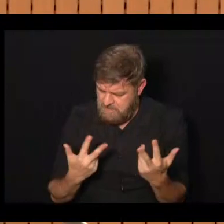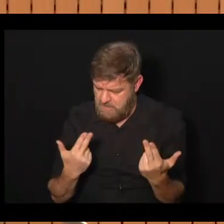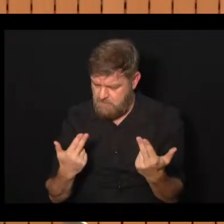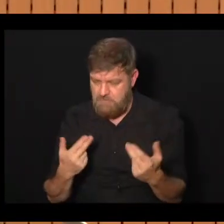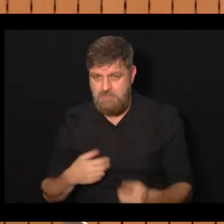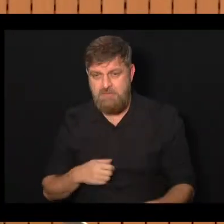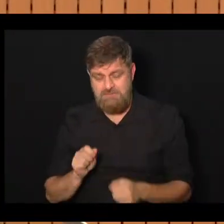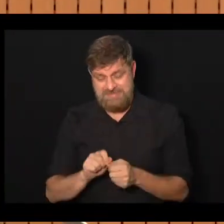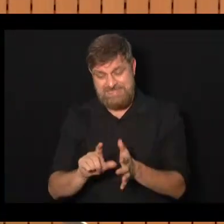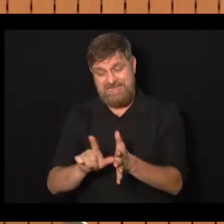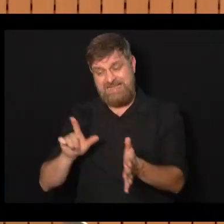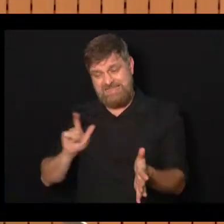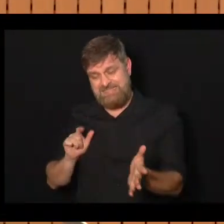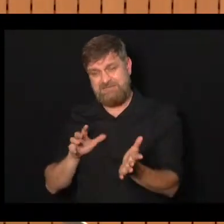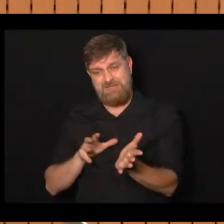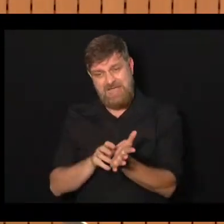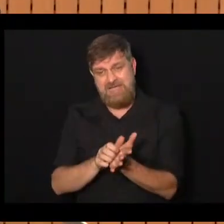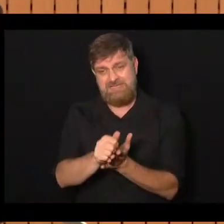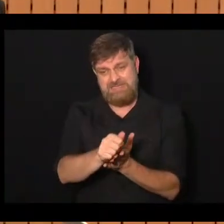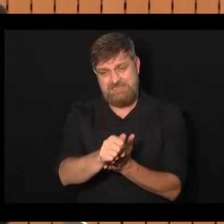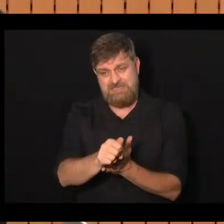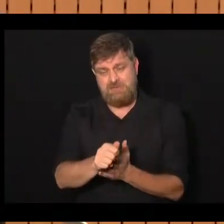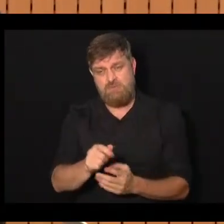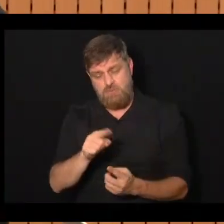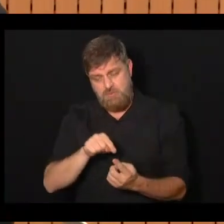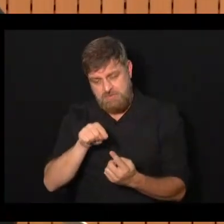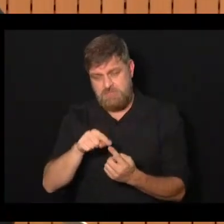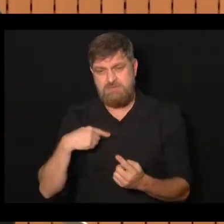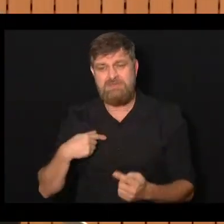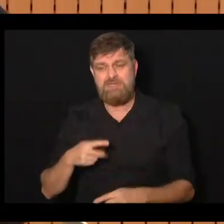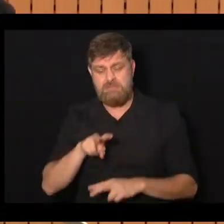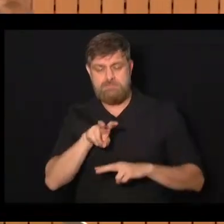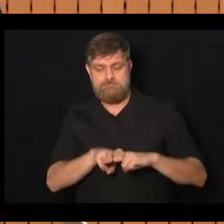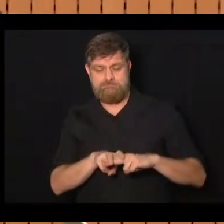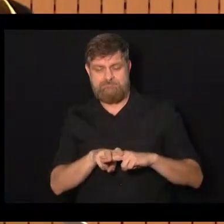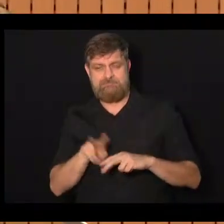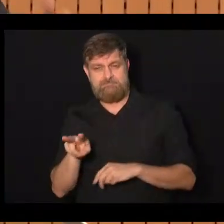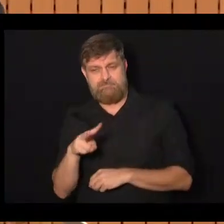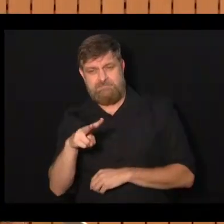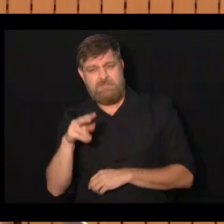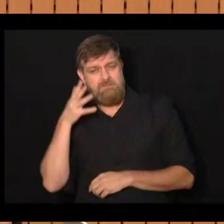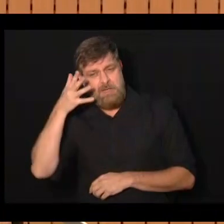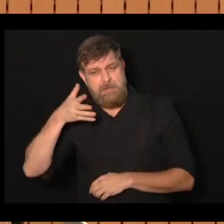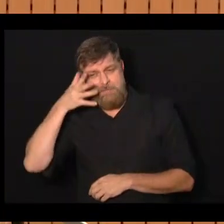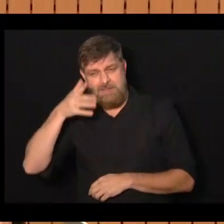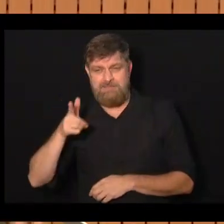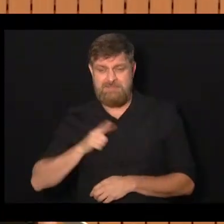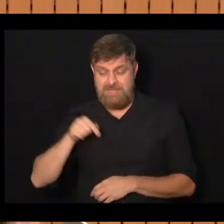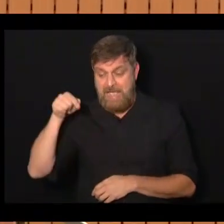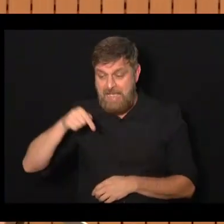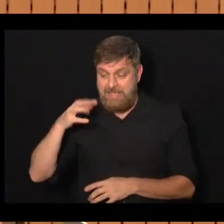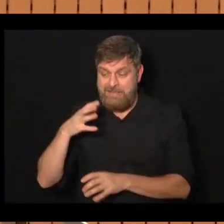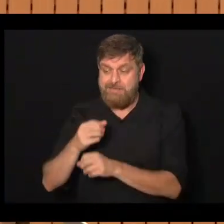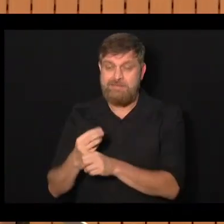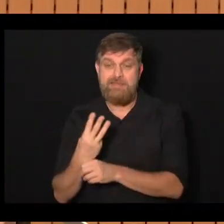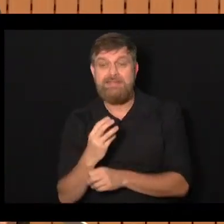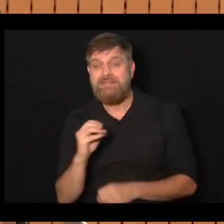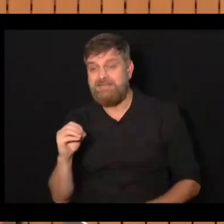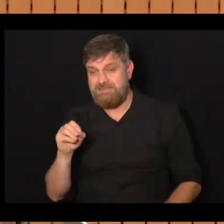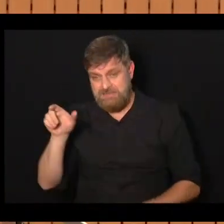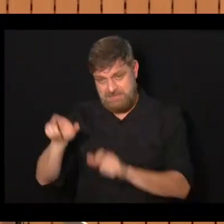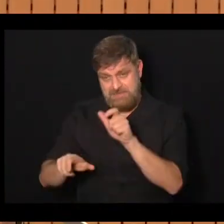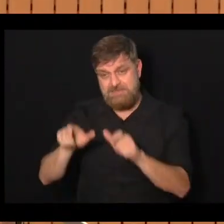com, antecipadamente, para que você, então, assegure o seu espaço, já que nós temos limitações